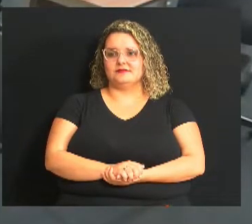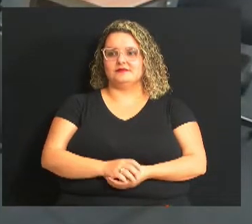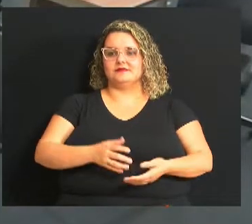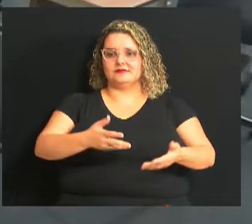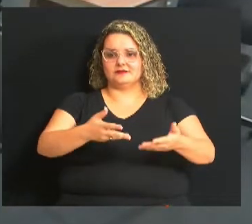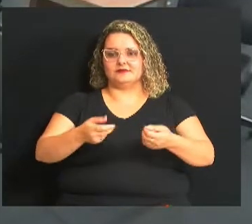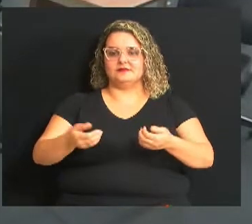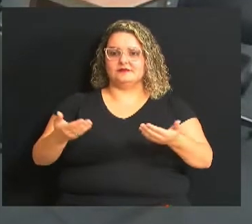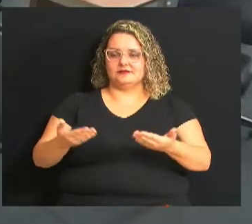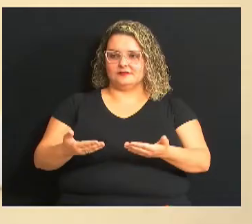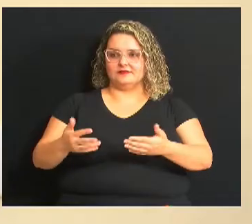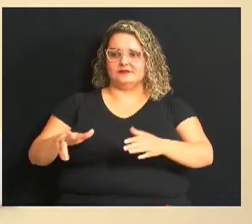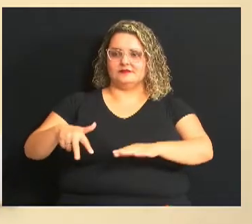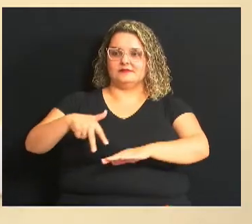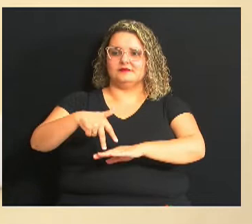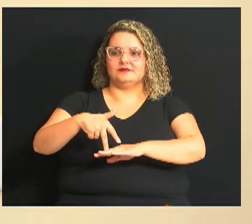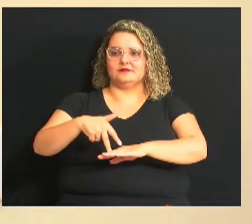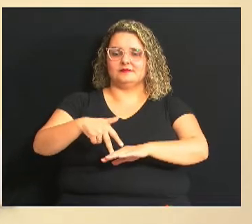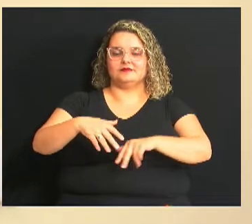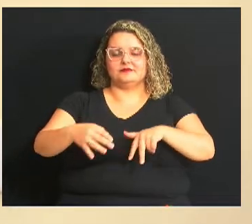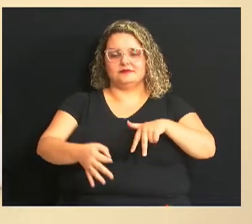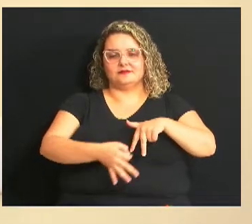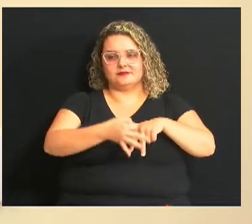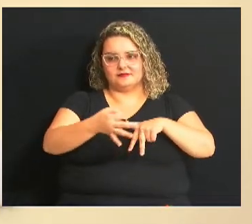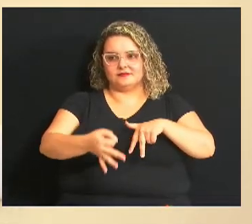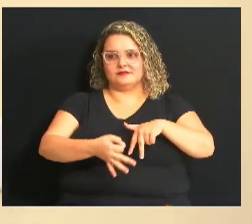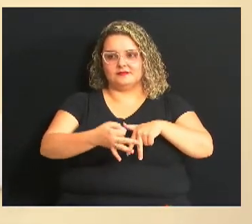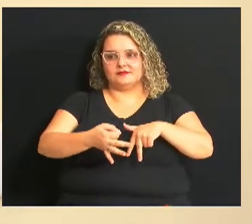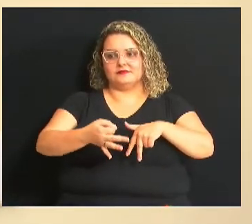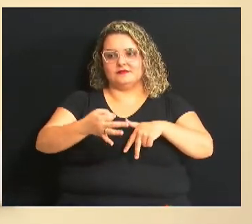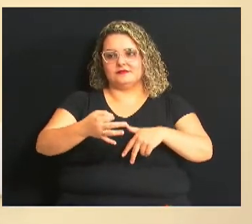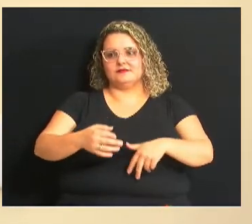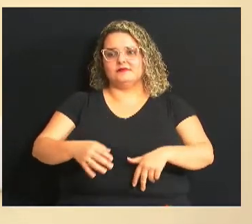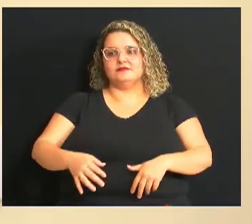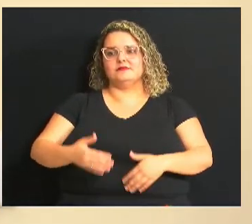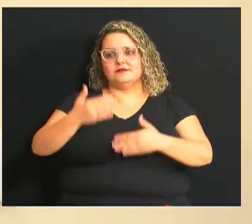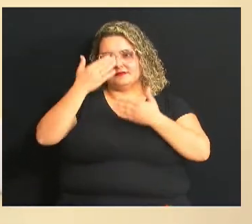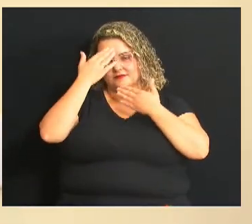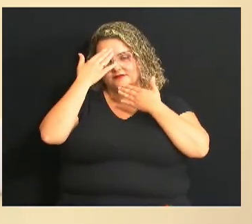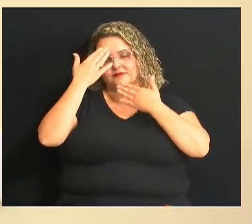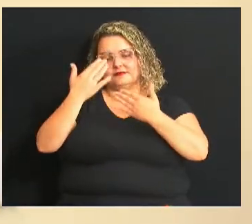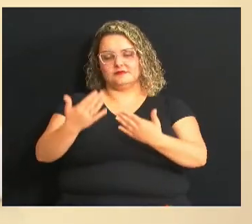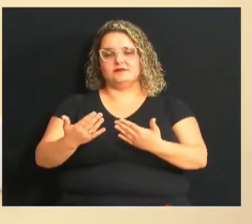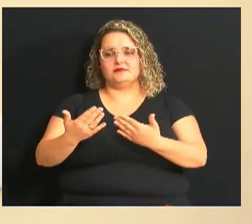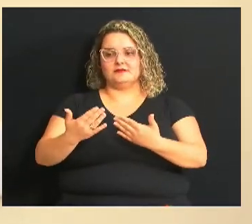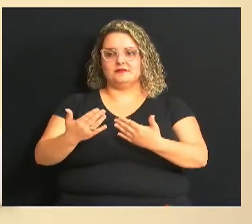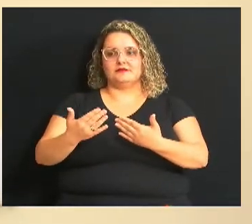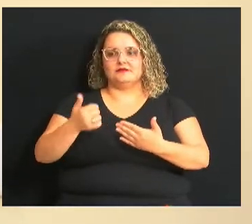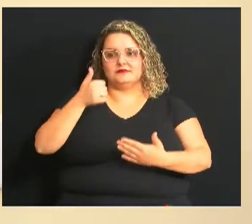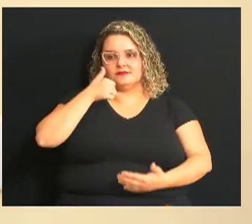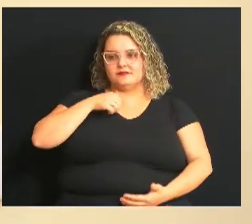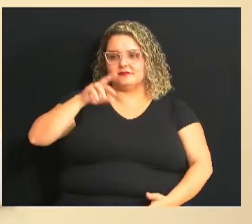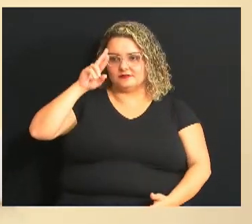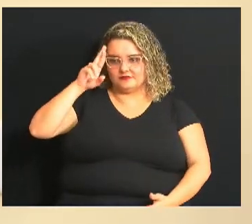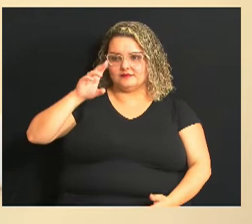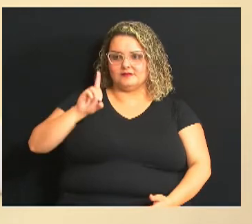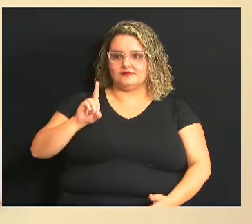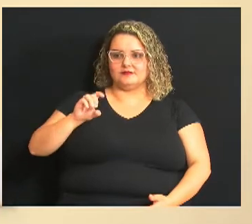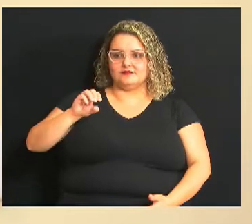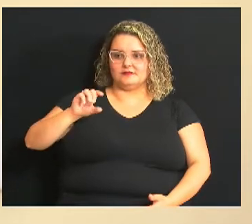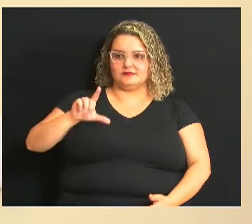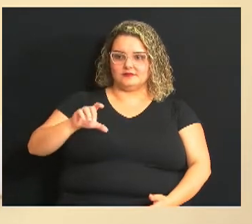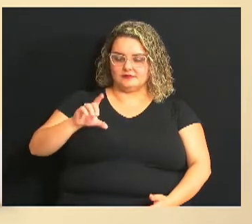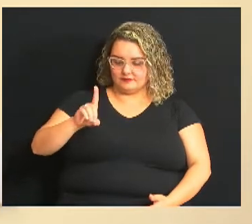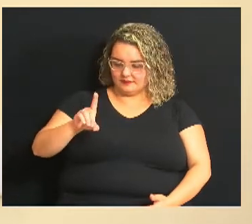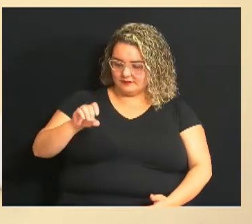Convidamos agora a tribuna para fazer uso da palavra para seu discurso de agradecimento a senhora Dolma Rossler